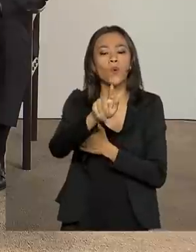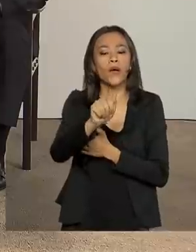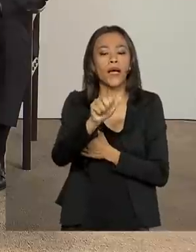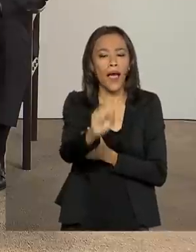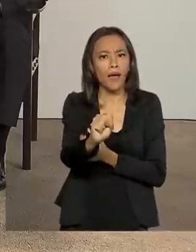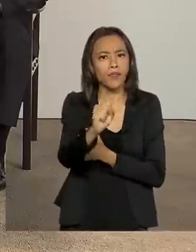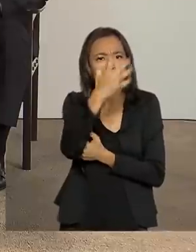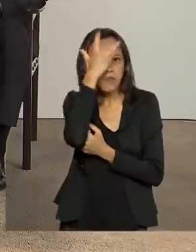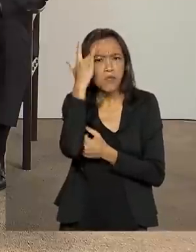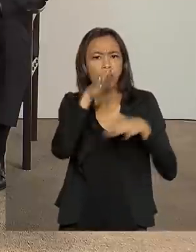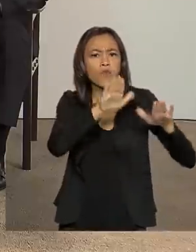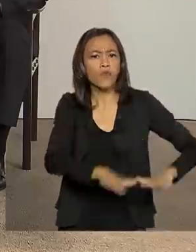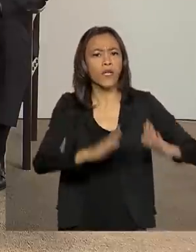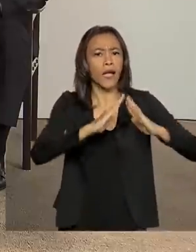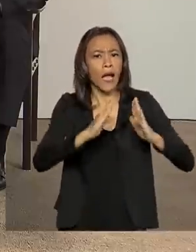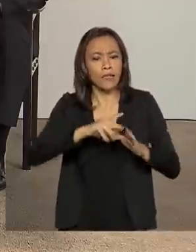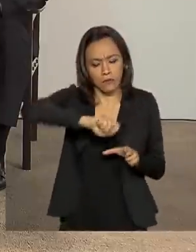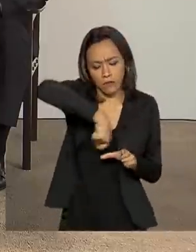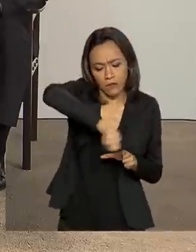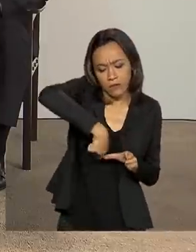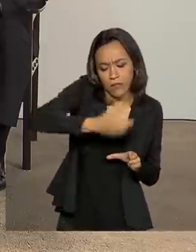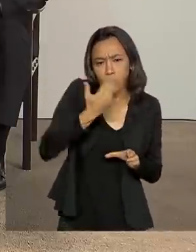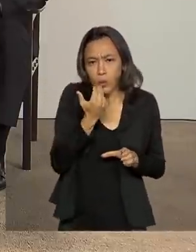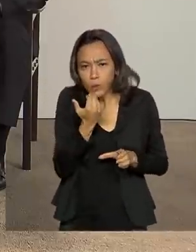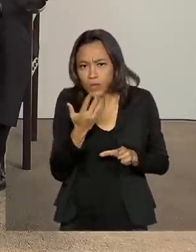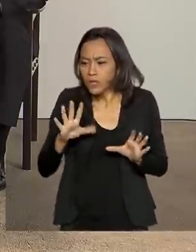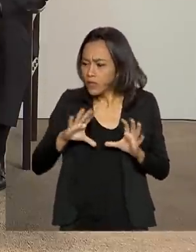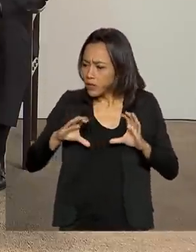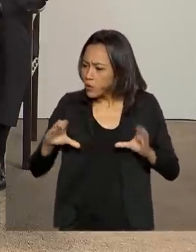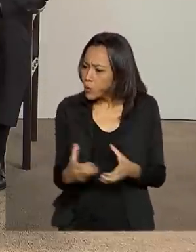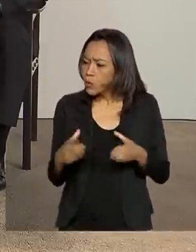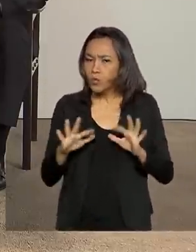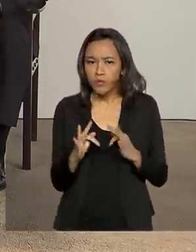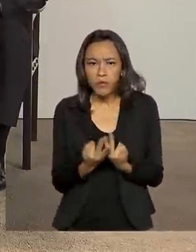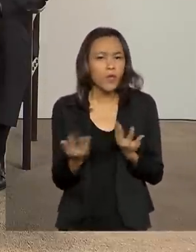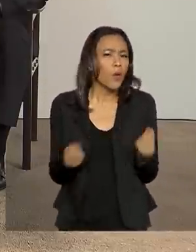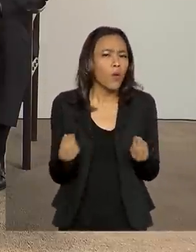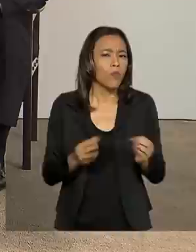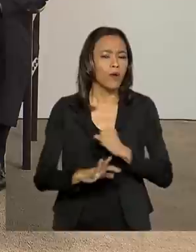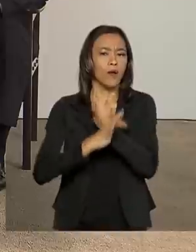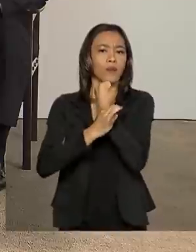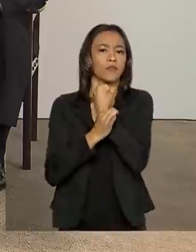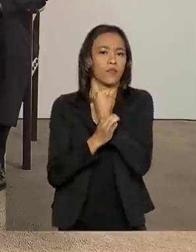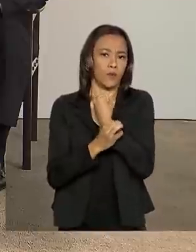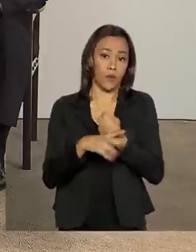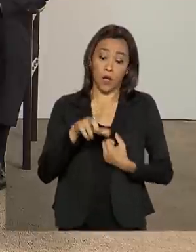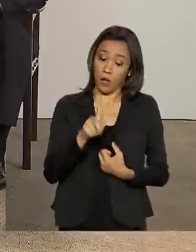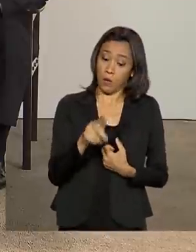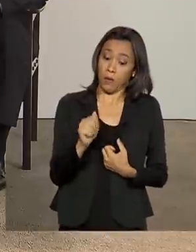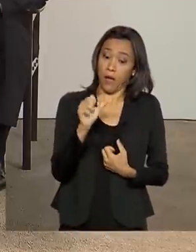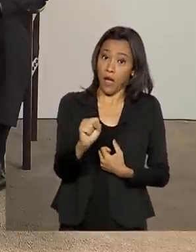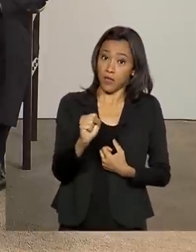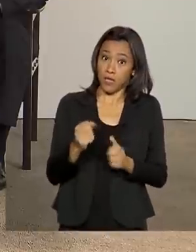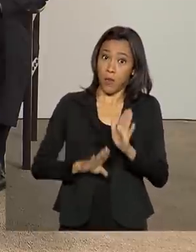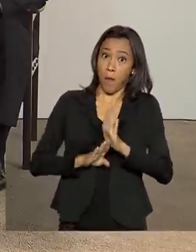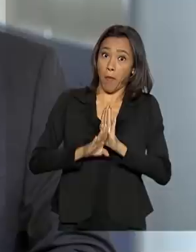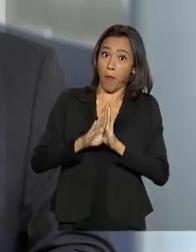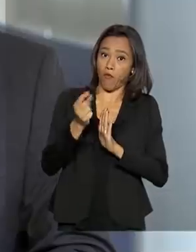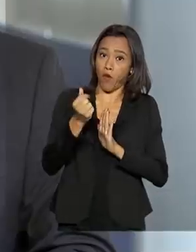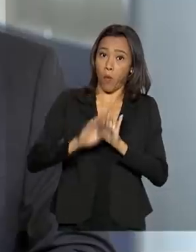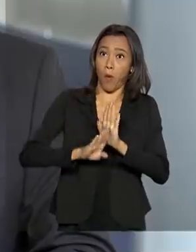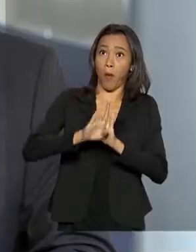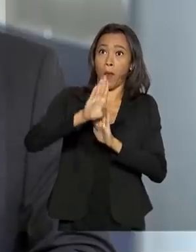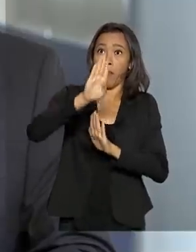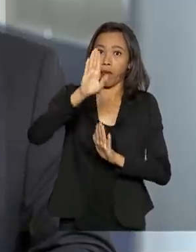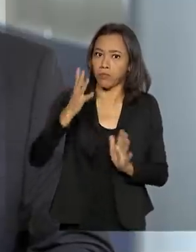estão ficando em casa, estão cozinhando, as famílias estão ali unidas, como garantir que todo mundo tenha gás e que o preço desse gás não dispare nesse momento?